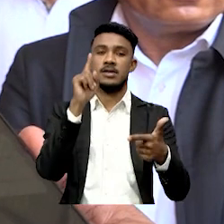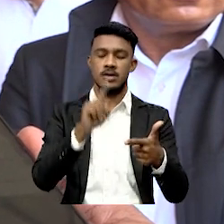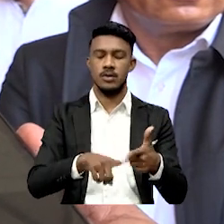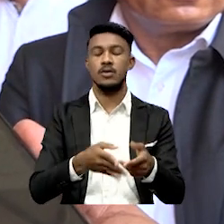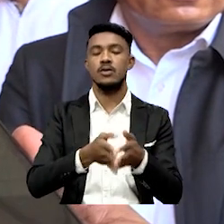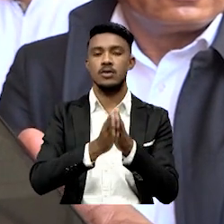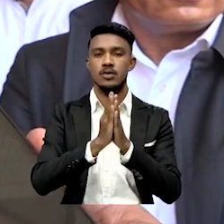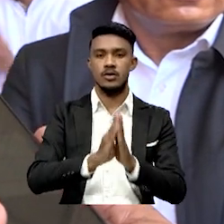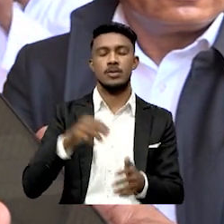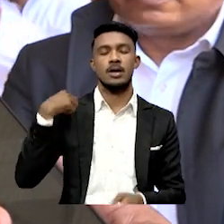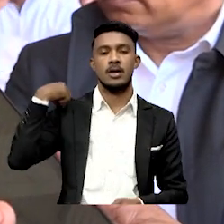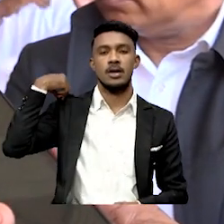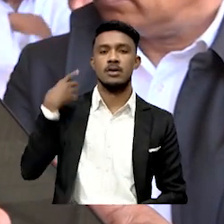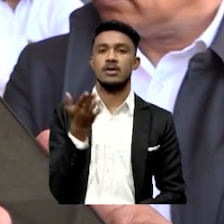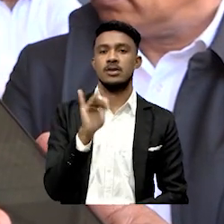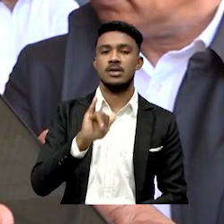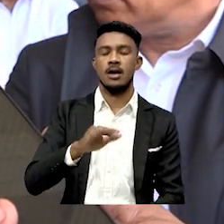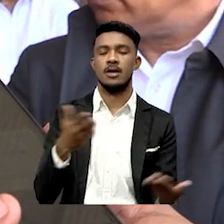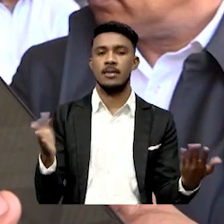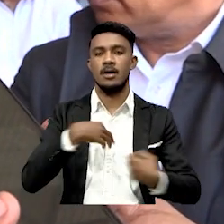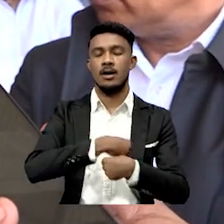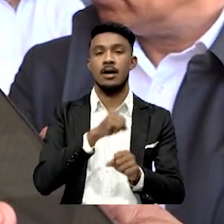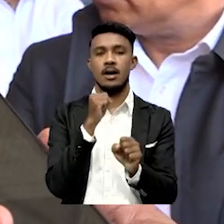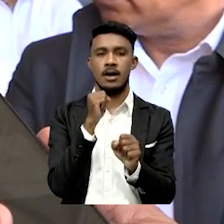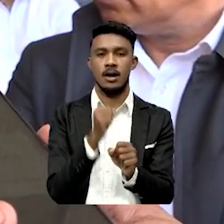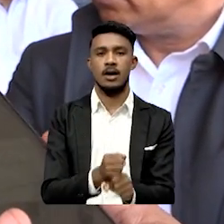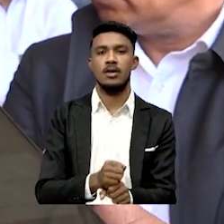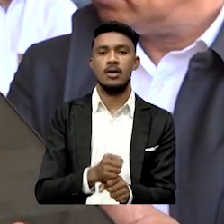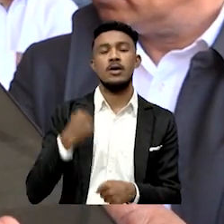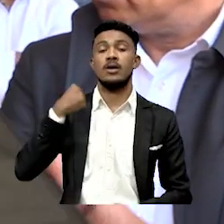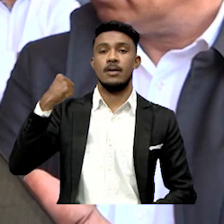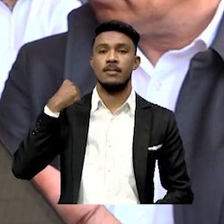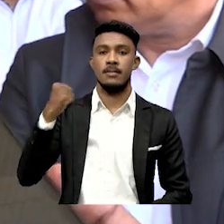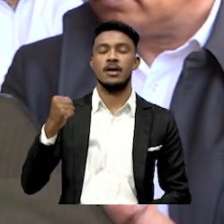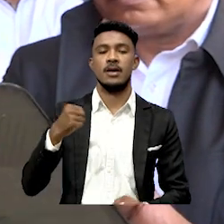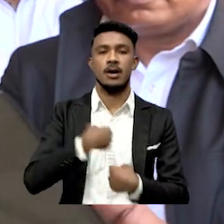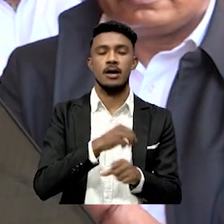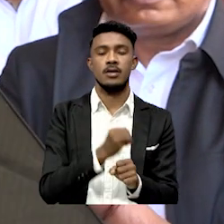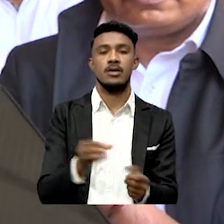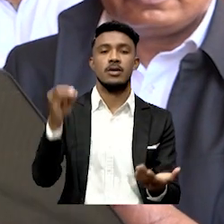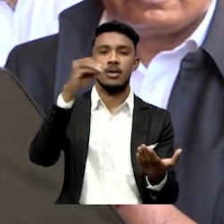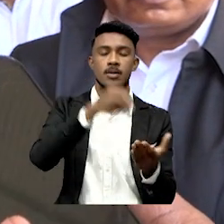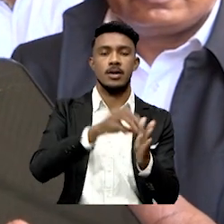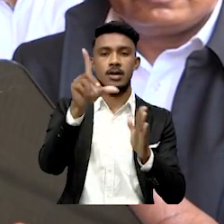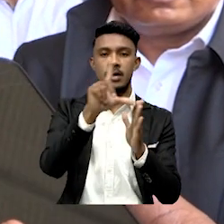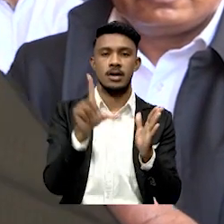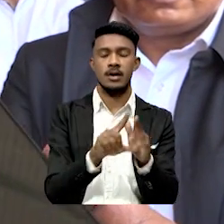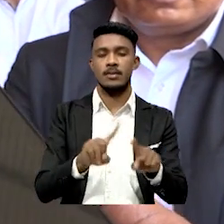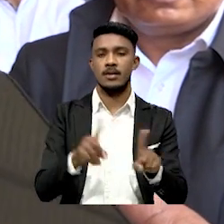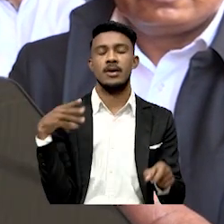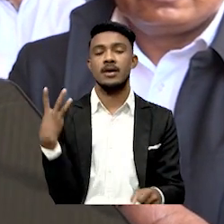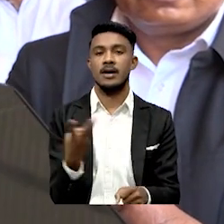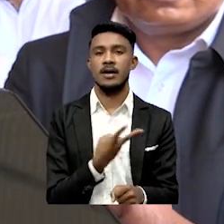siramos, bai ia candidato sira ne behal campanha, atu ia loj duni le aturan sane ita koko mos ba akazan ba